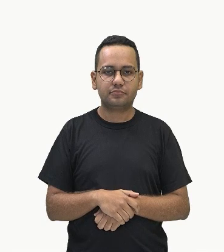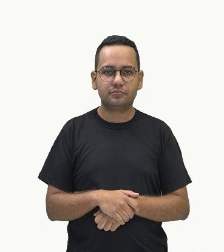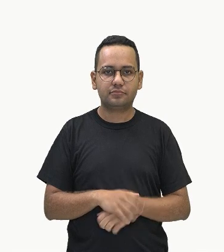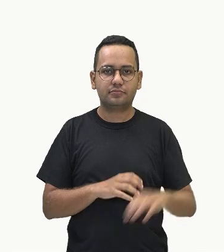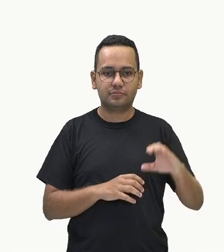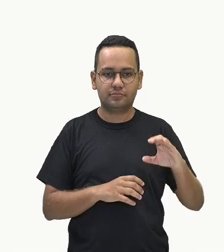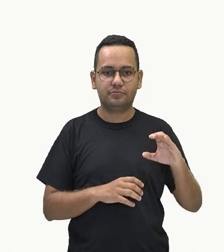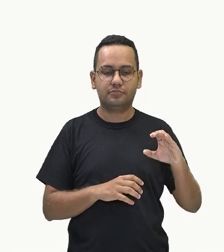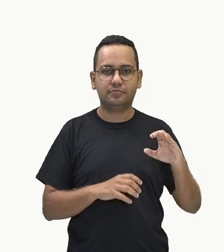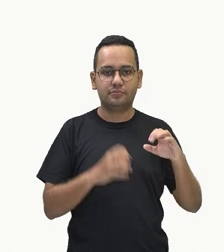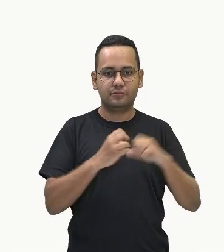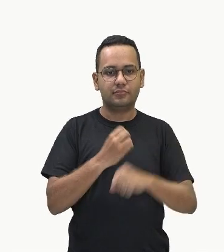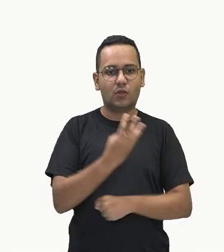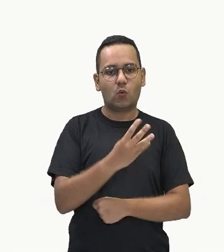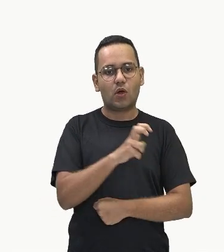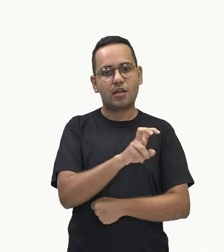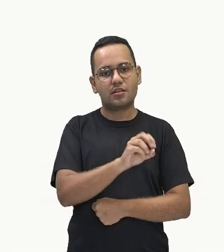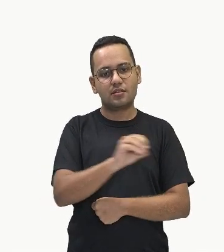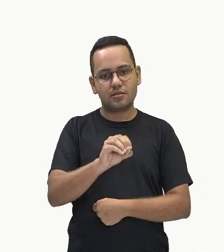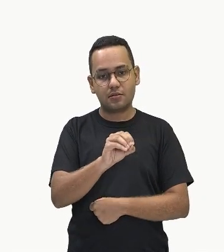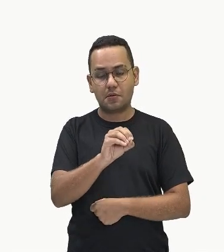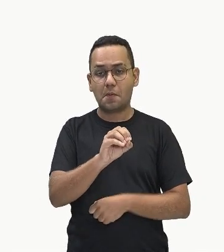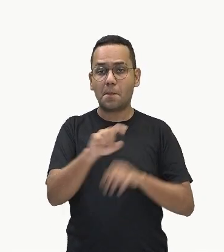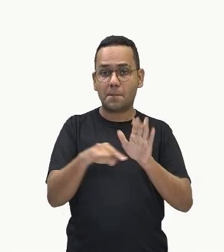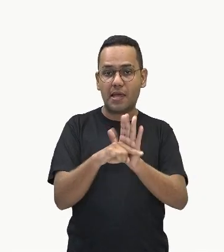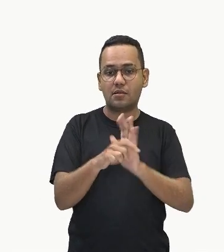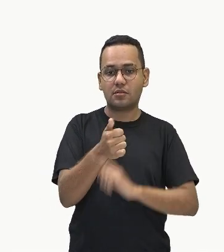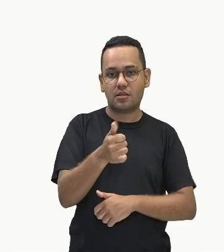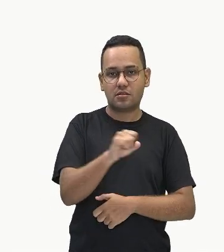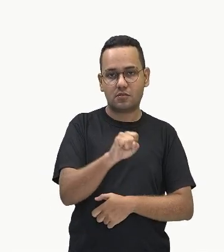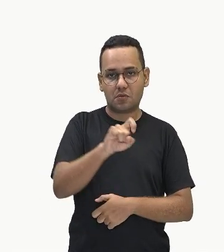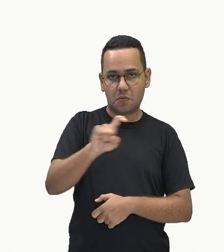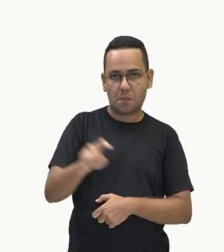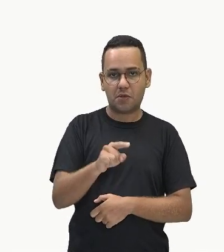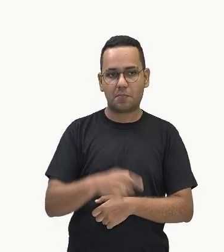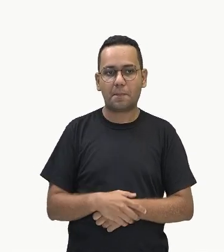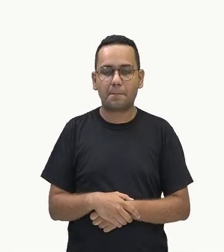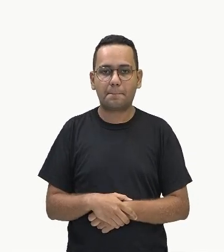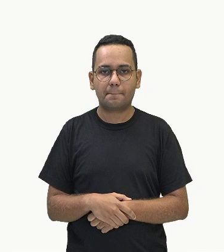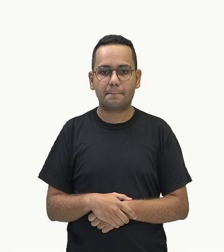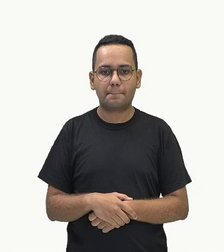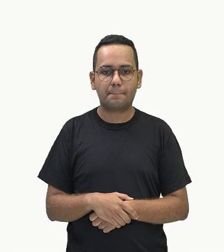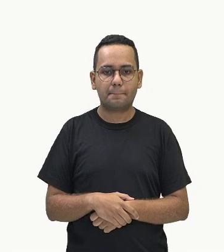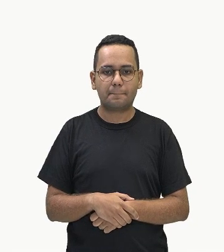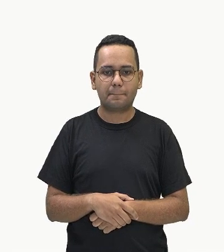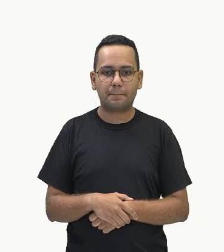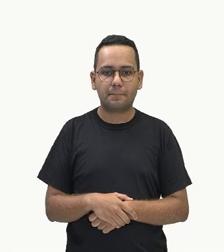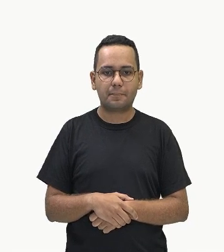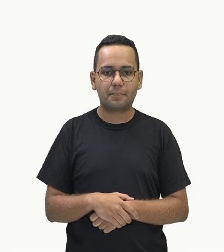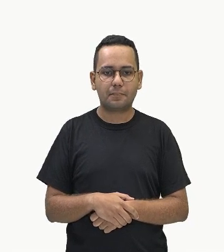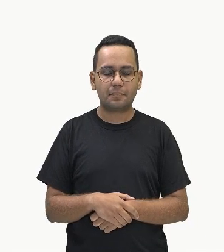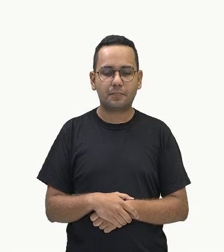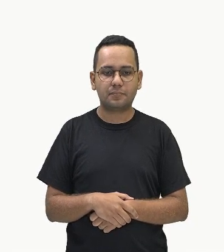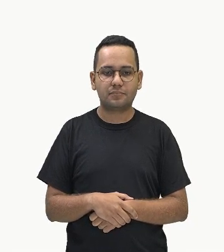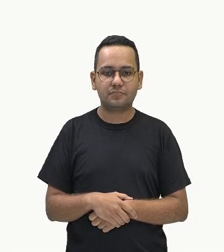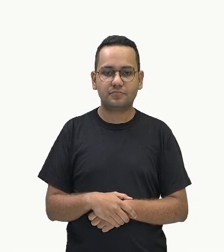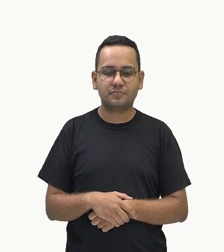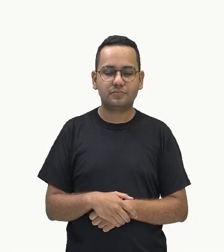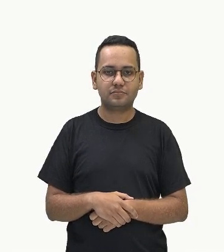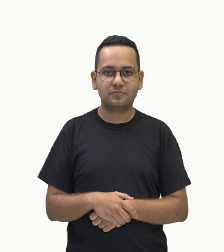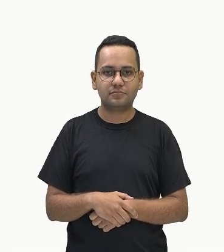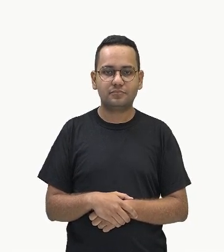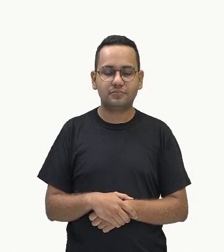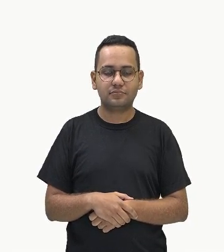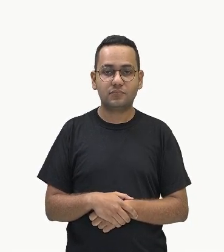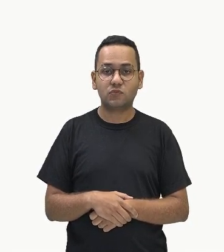ok? Porém, ele já deu uma entrada de 18 mil. Então, quanto que o banco, vamos dizer assim,